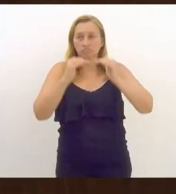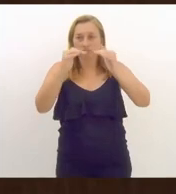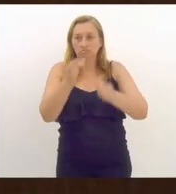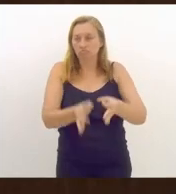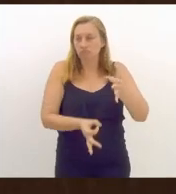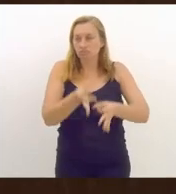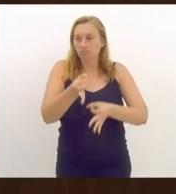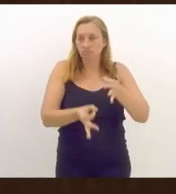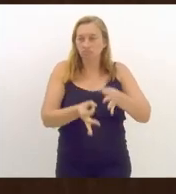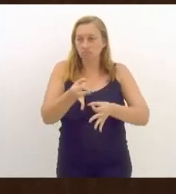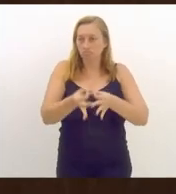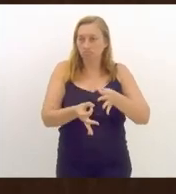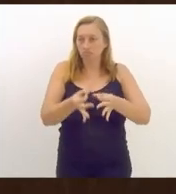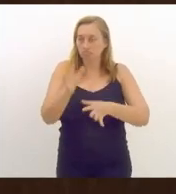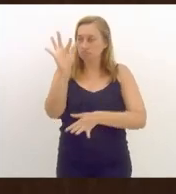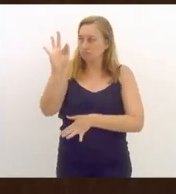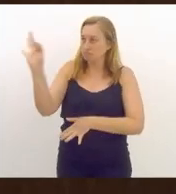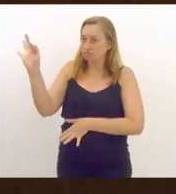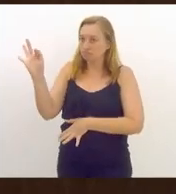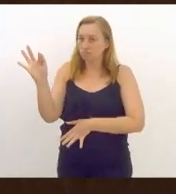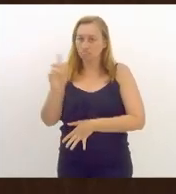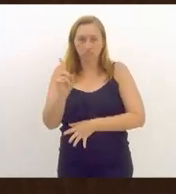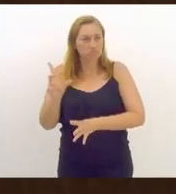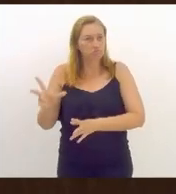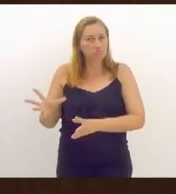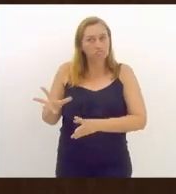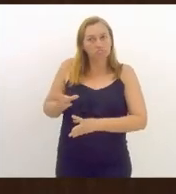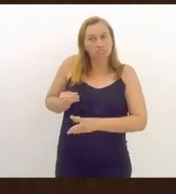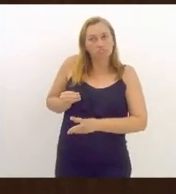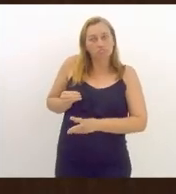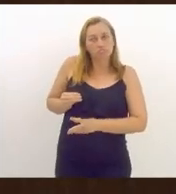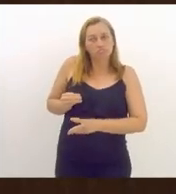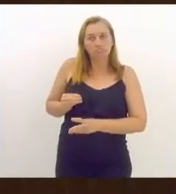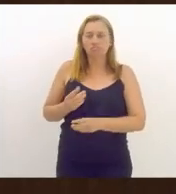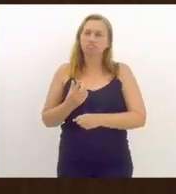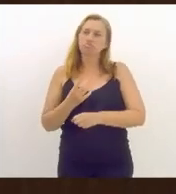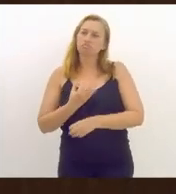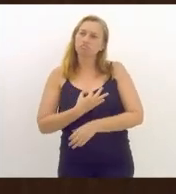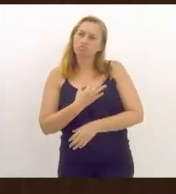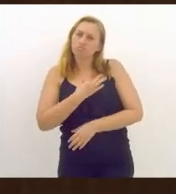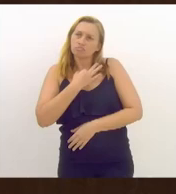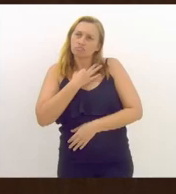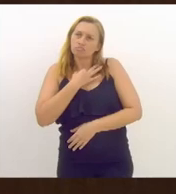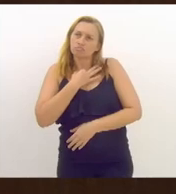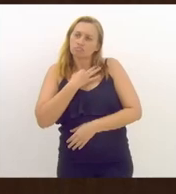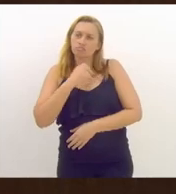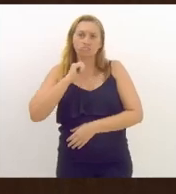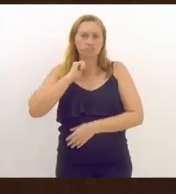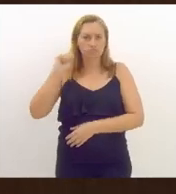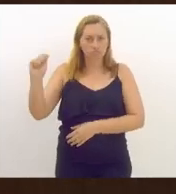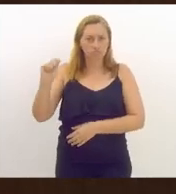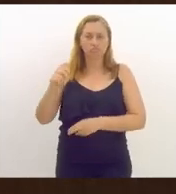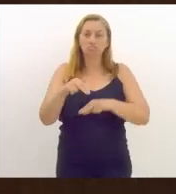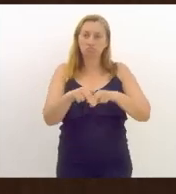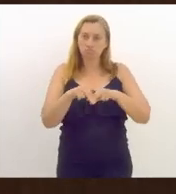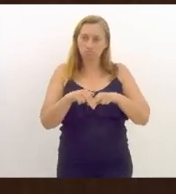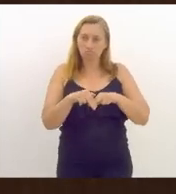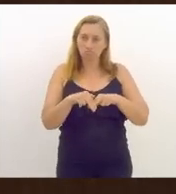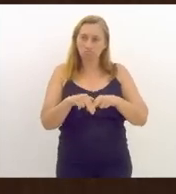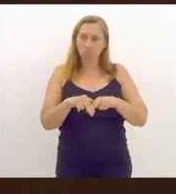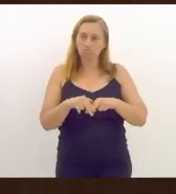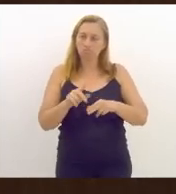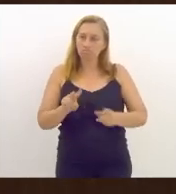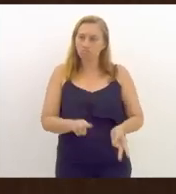Tribunal Federal não seja merecedor de uma medalha Tiradentes por isso estamos